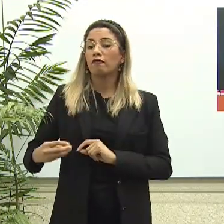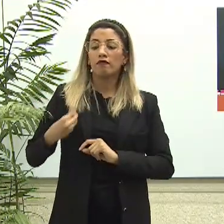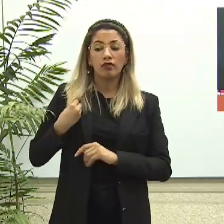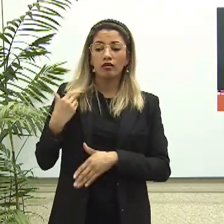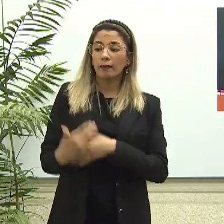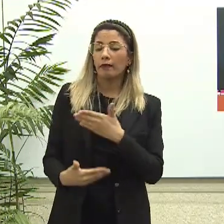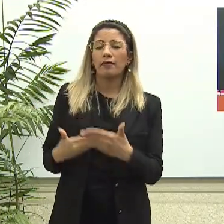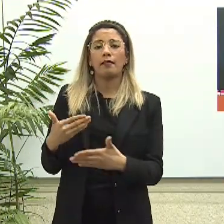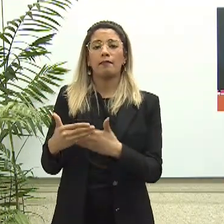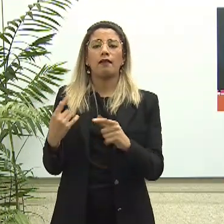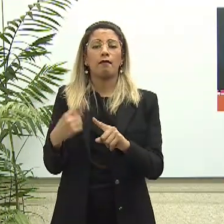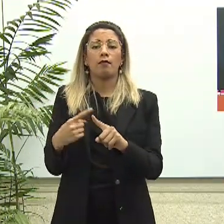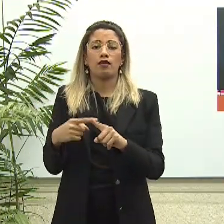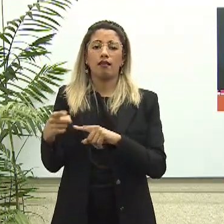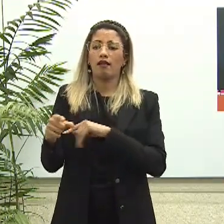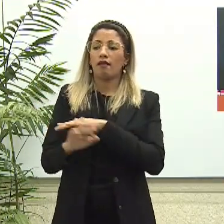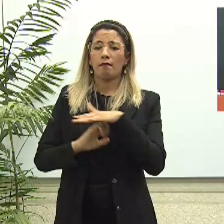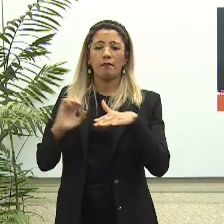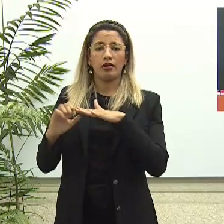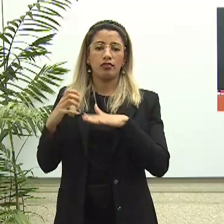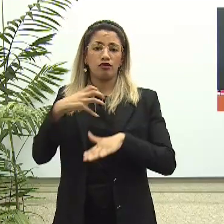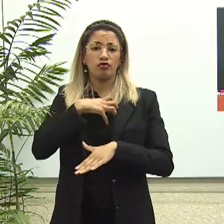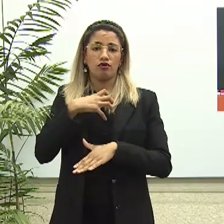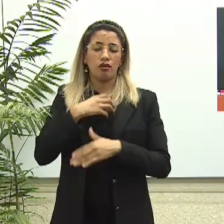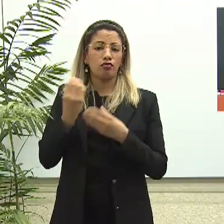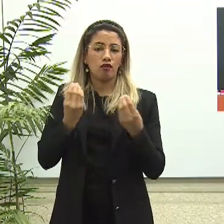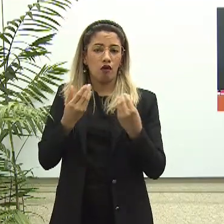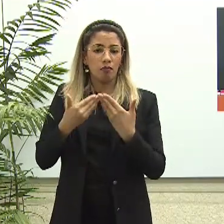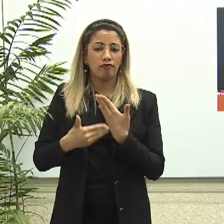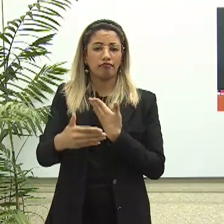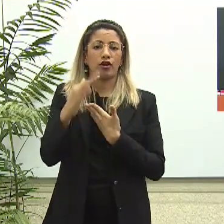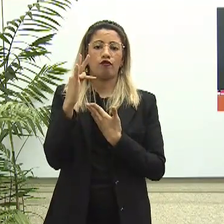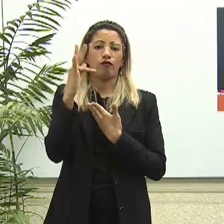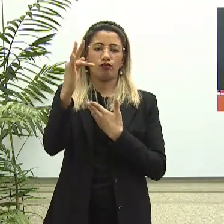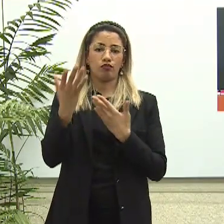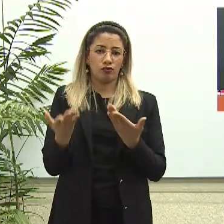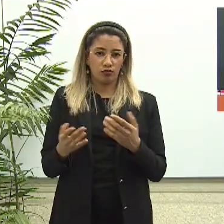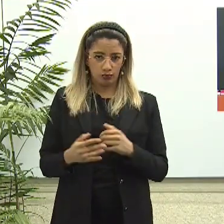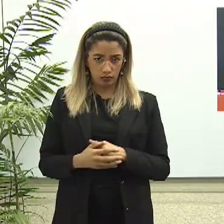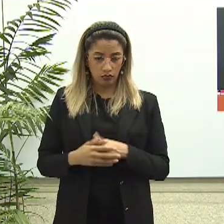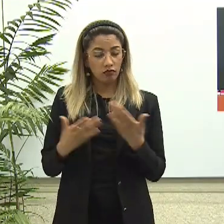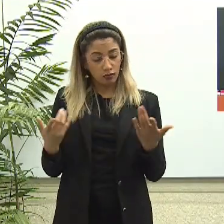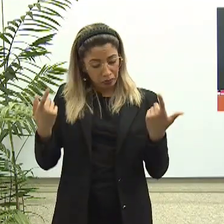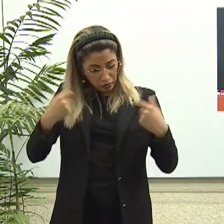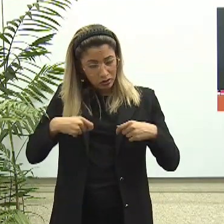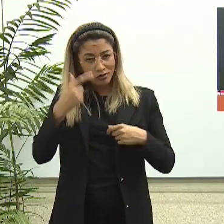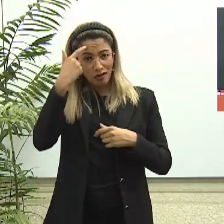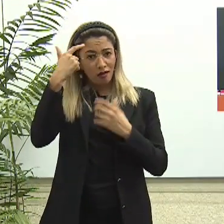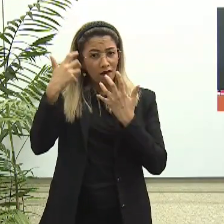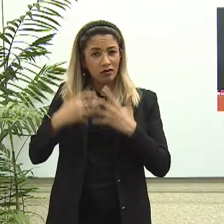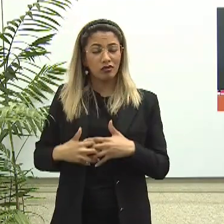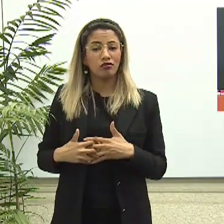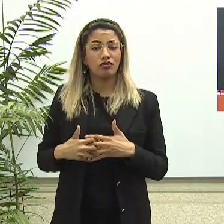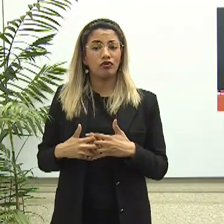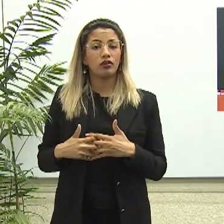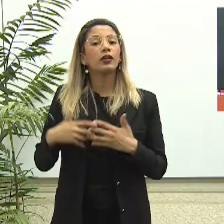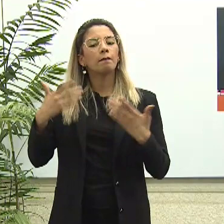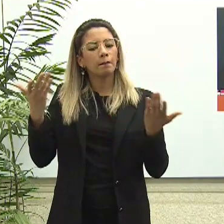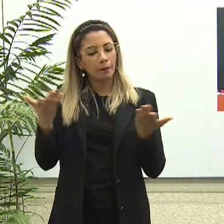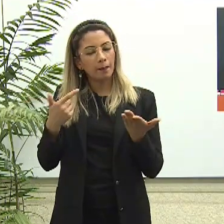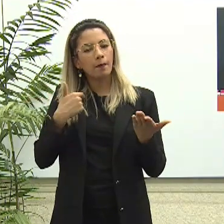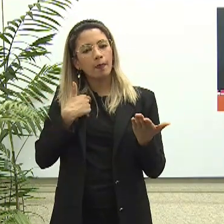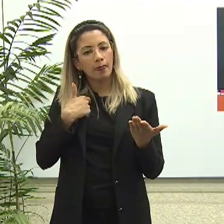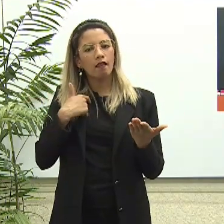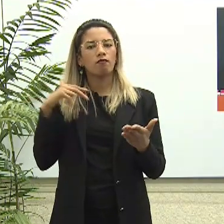a essa forma de organização né então a pergunta do Max Fisher ela precisa ser colocada né Por que que a gente por que eu cheguei nesse debate eu acho